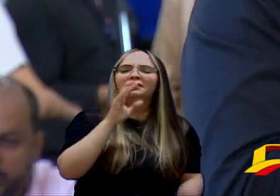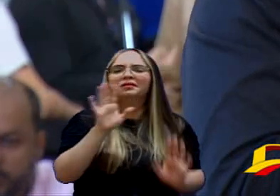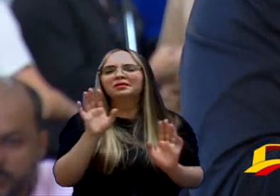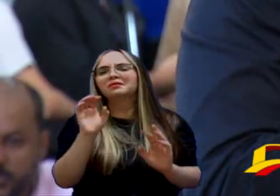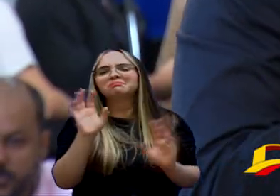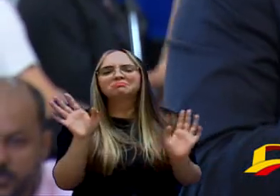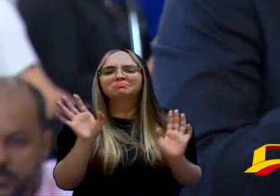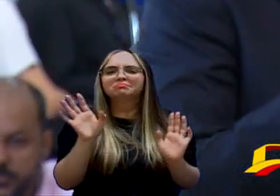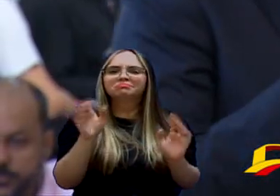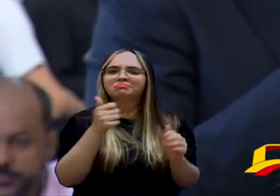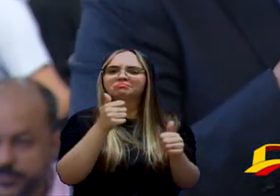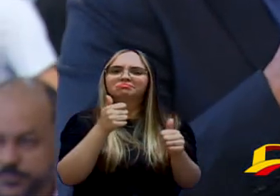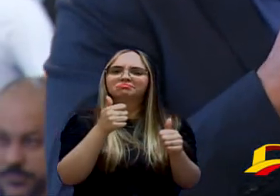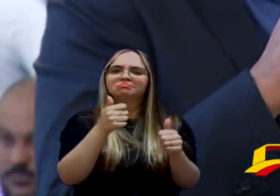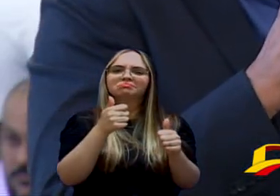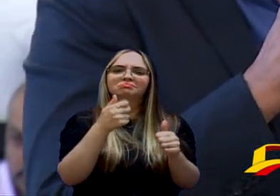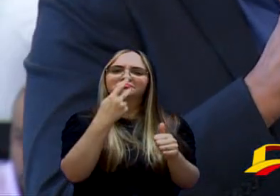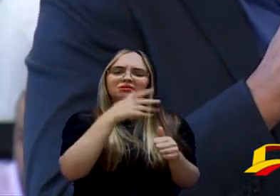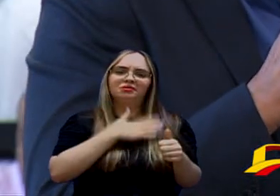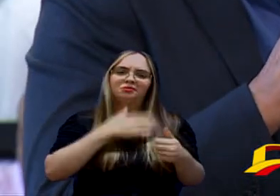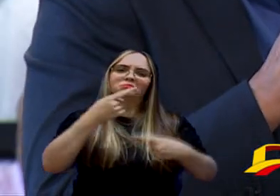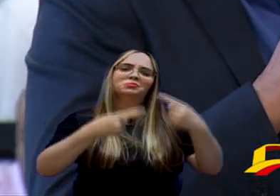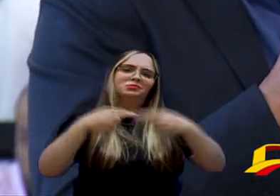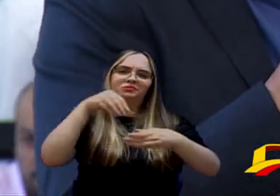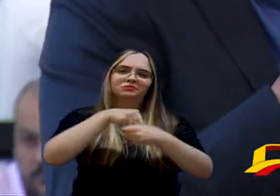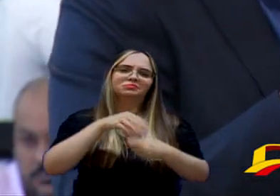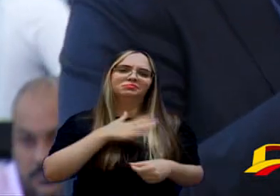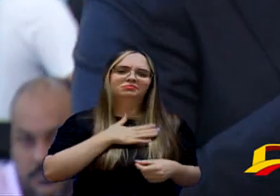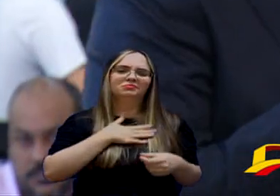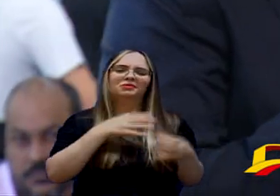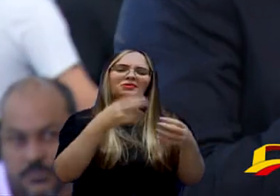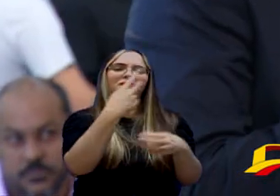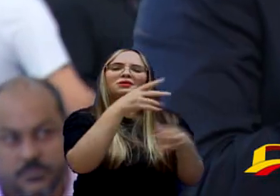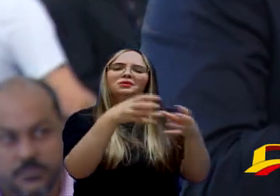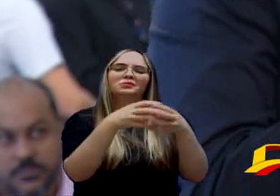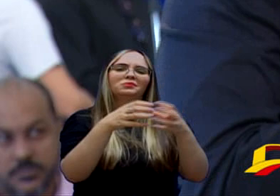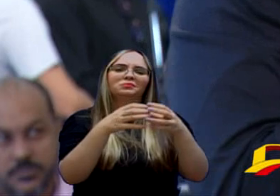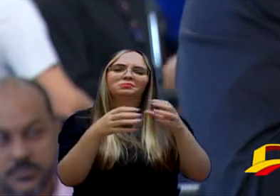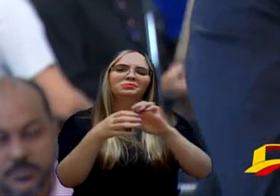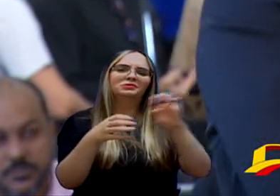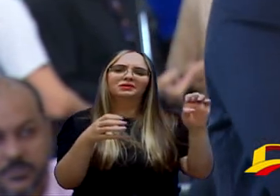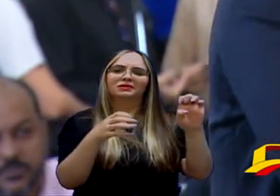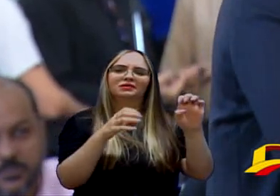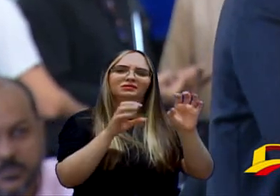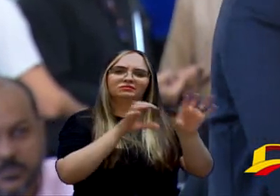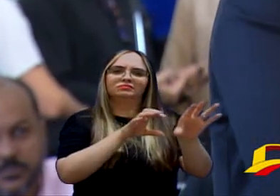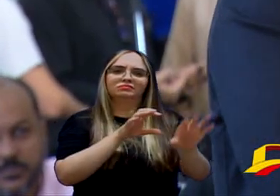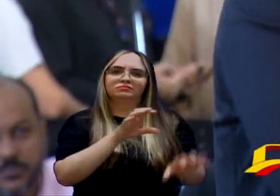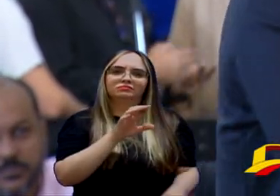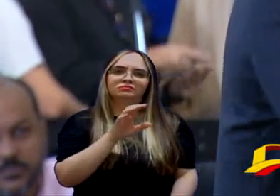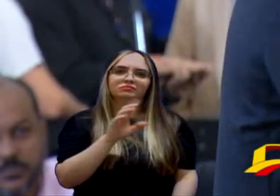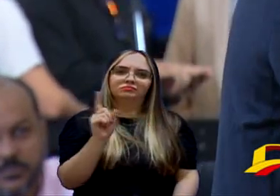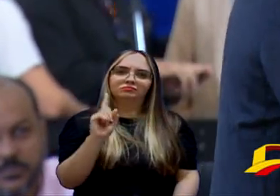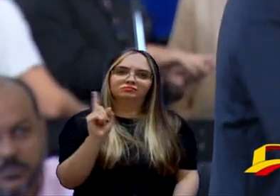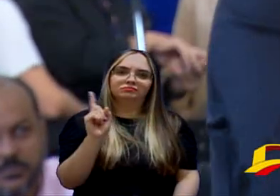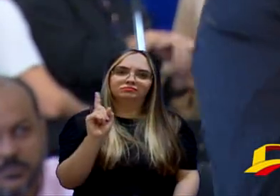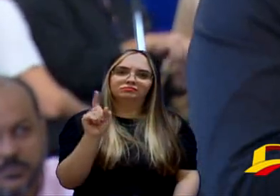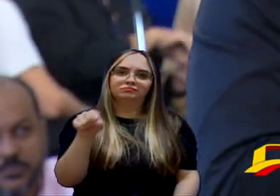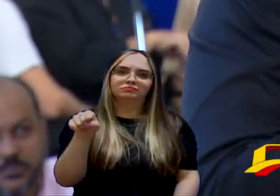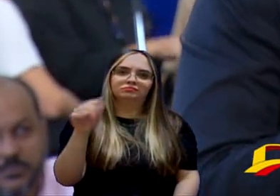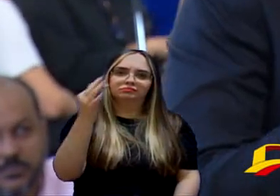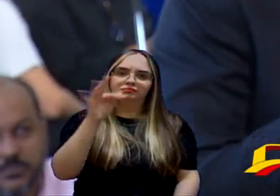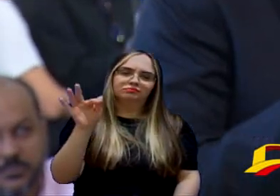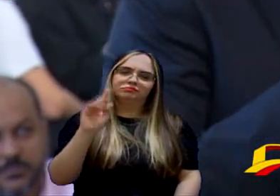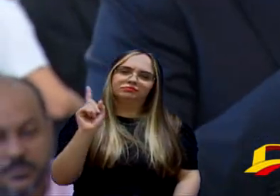é isso é aquilo isso daí faz parte de uma política esquerdista não não não não não França você